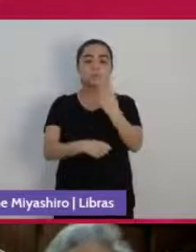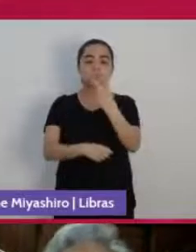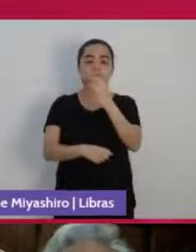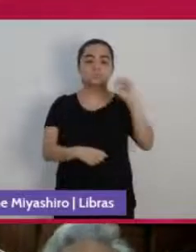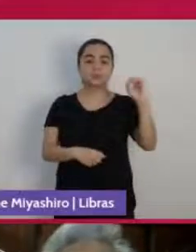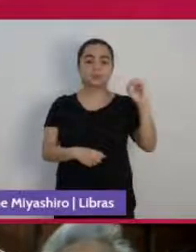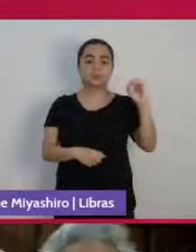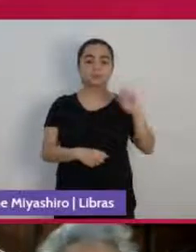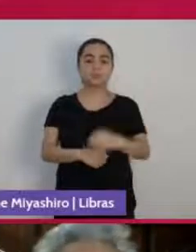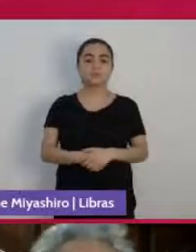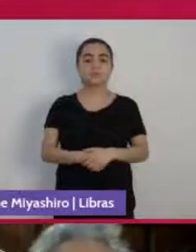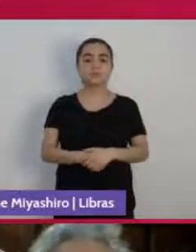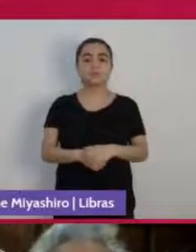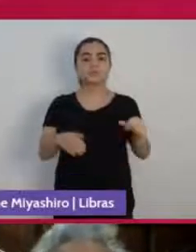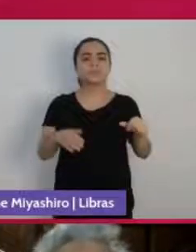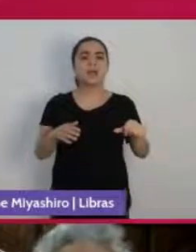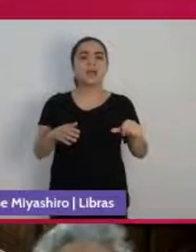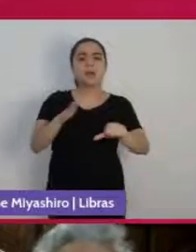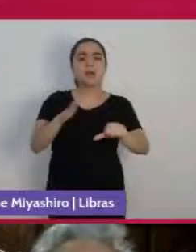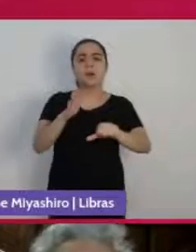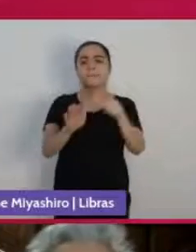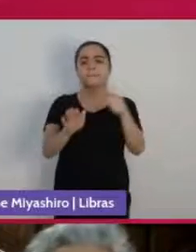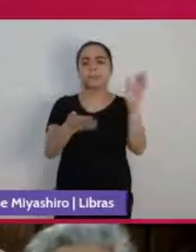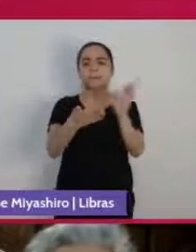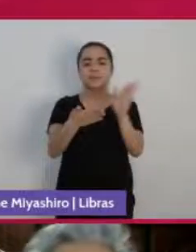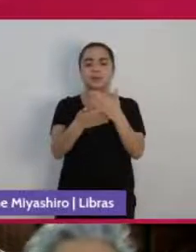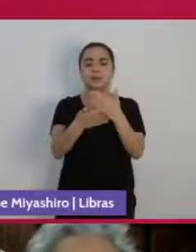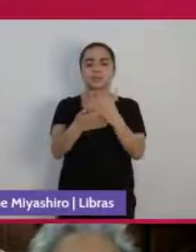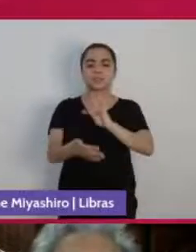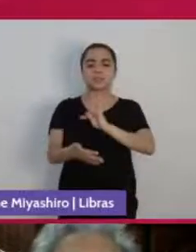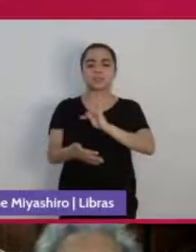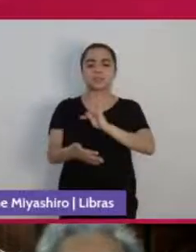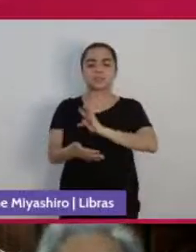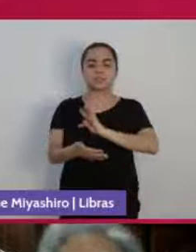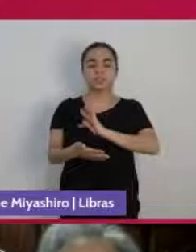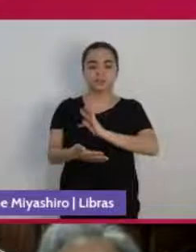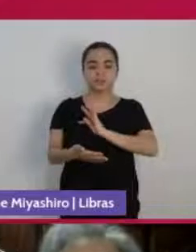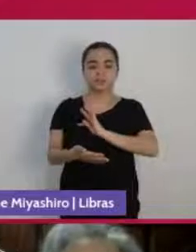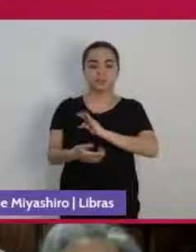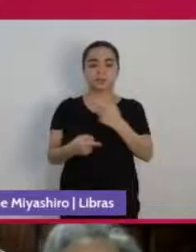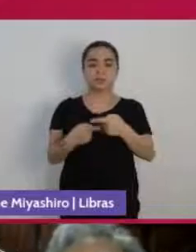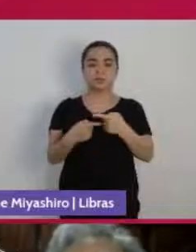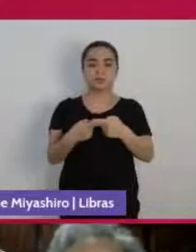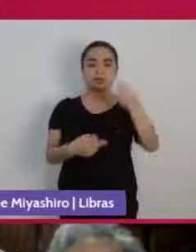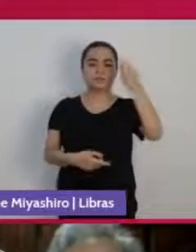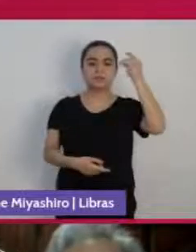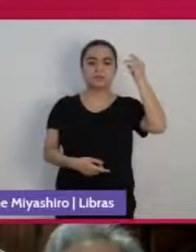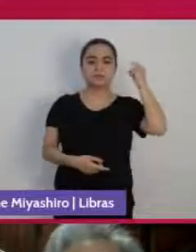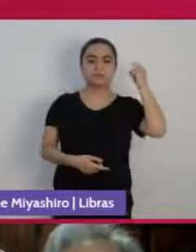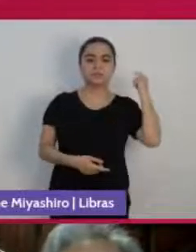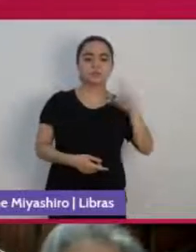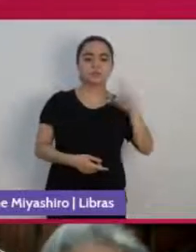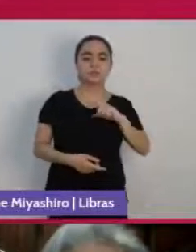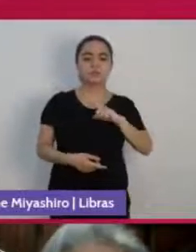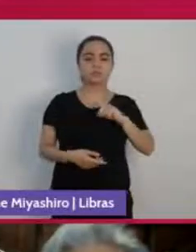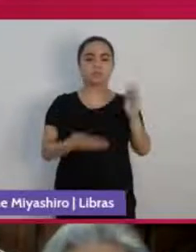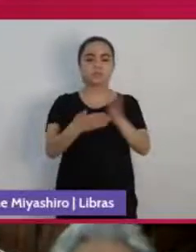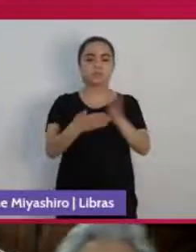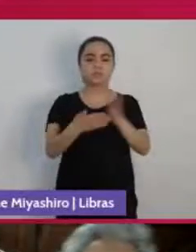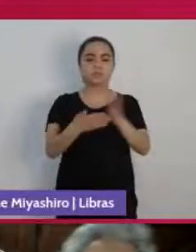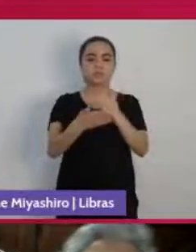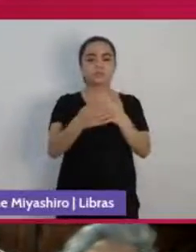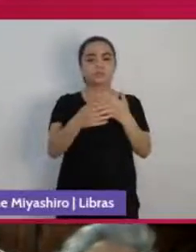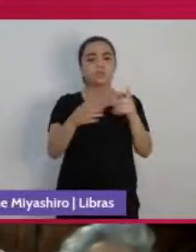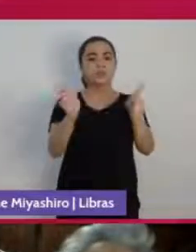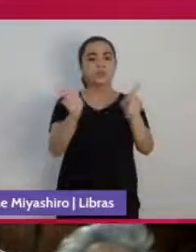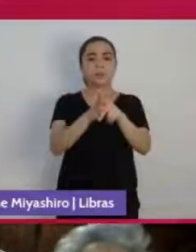Foi o primeiro livro de técnica para técnica, porque antigamente a gente tinha livros escritos por médicos e